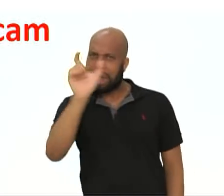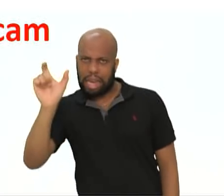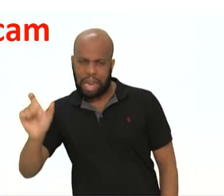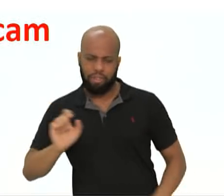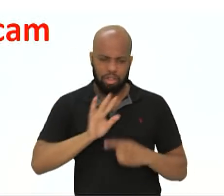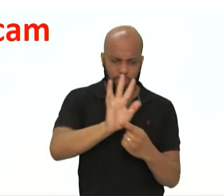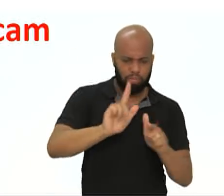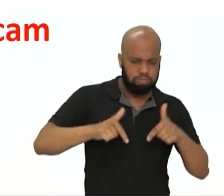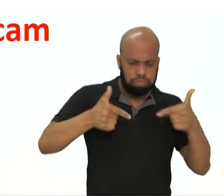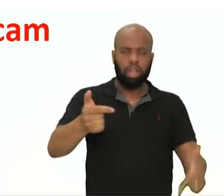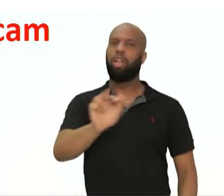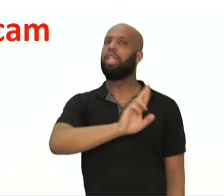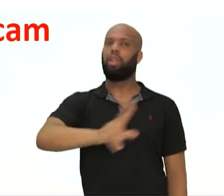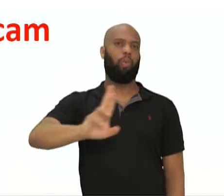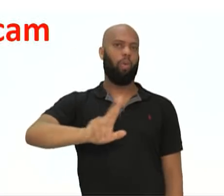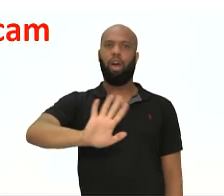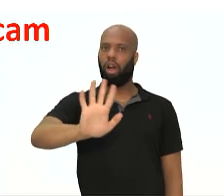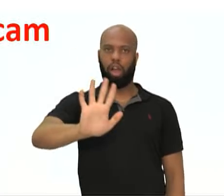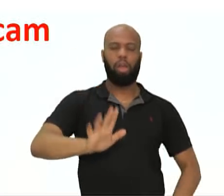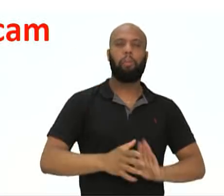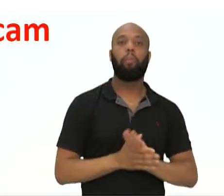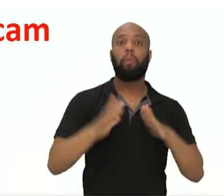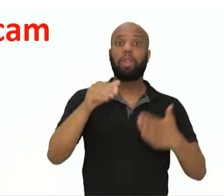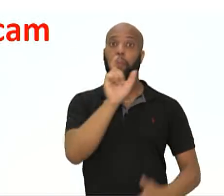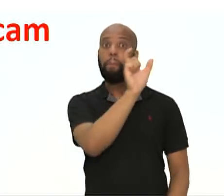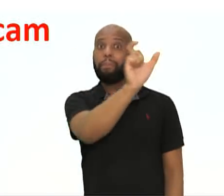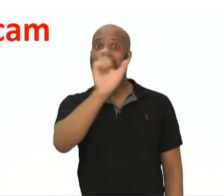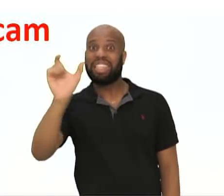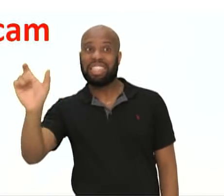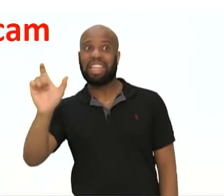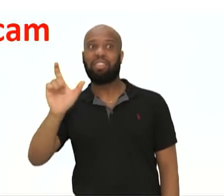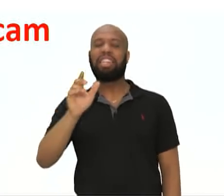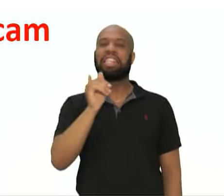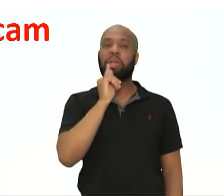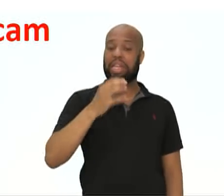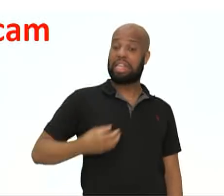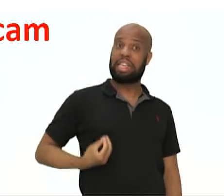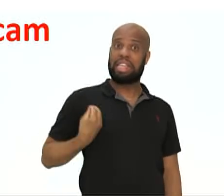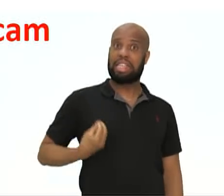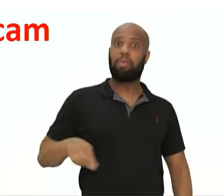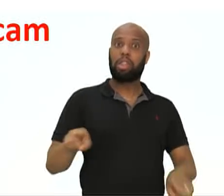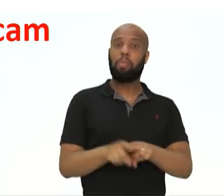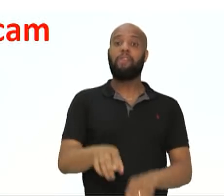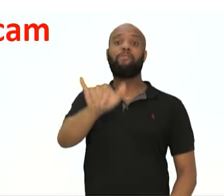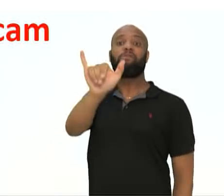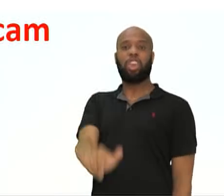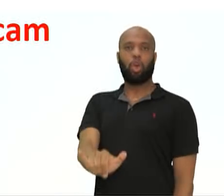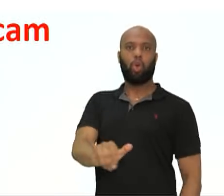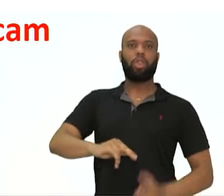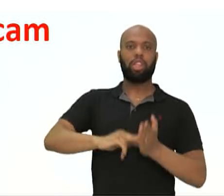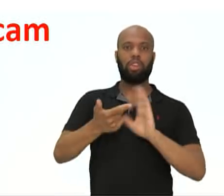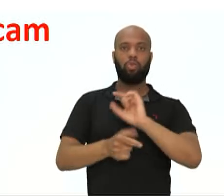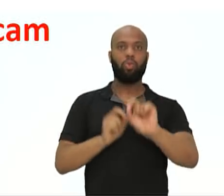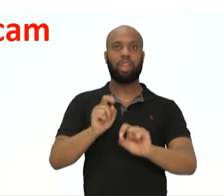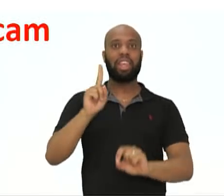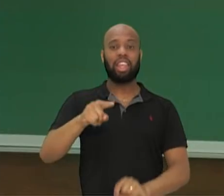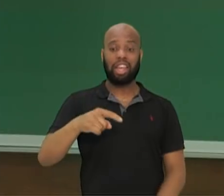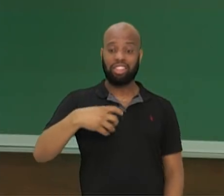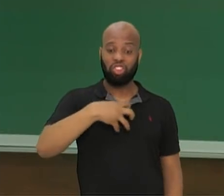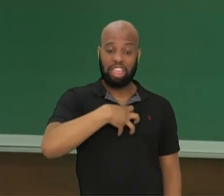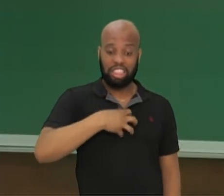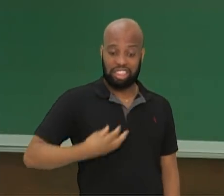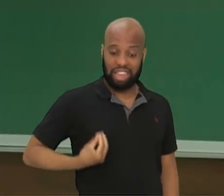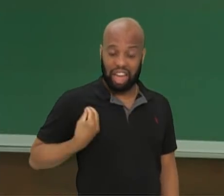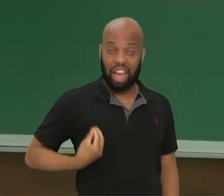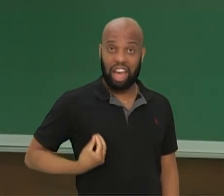indicar uma ação, não é? As palavras estamos e ficou indicam o quê? Indicam um